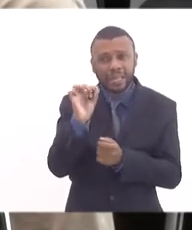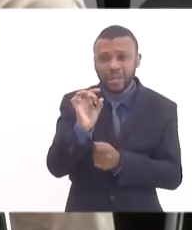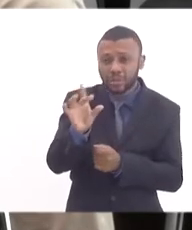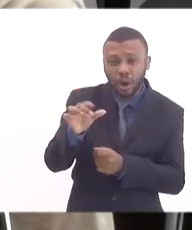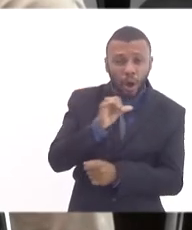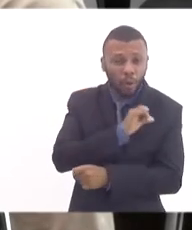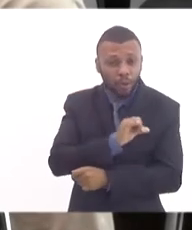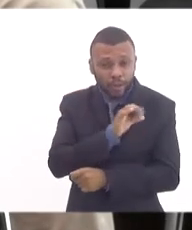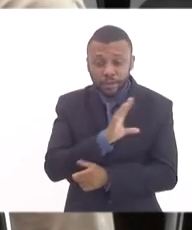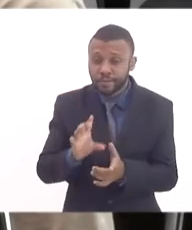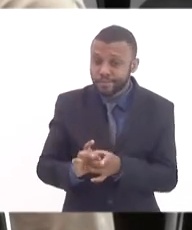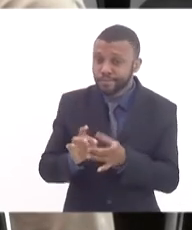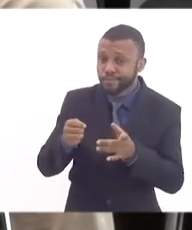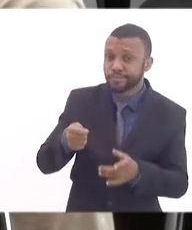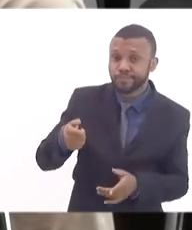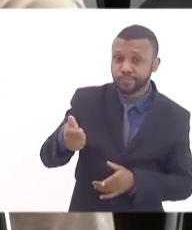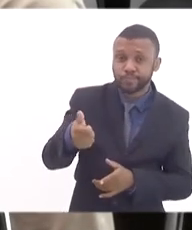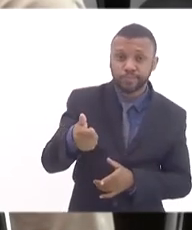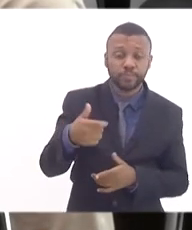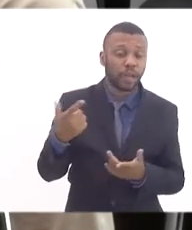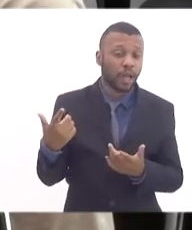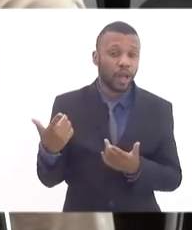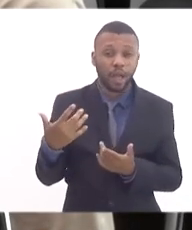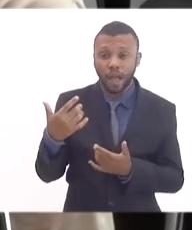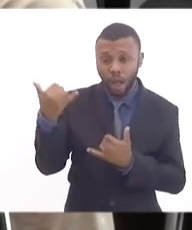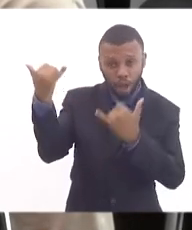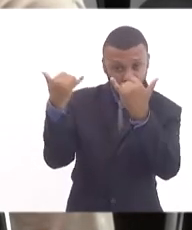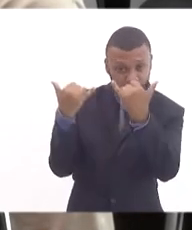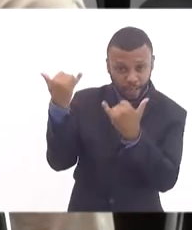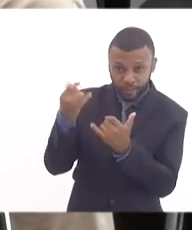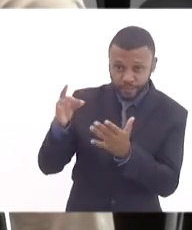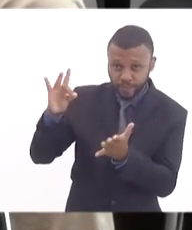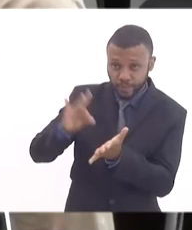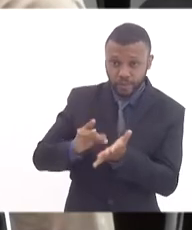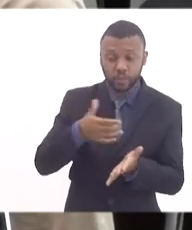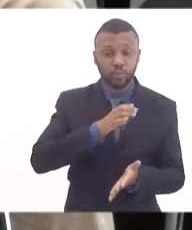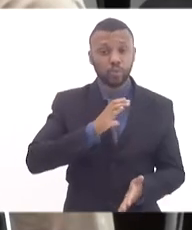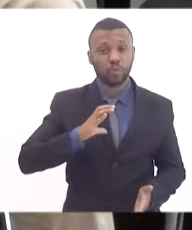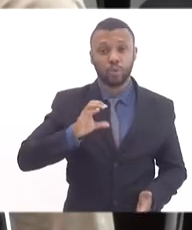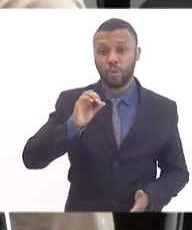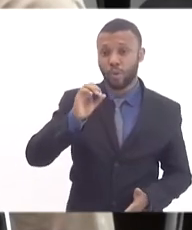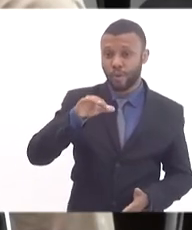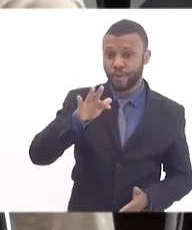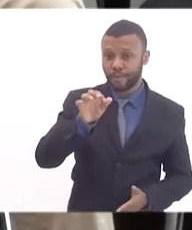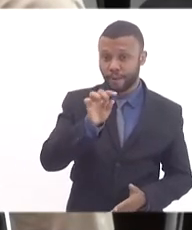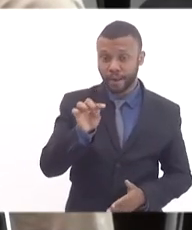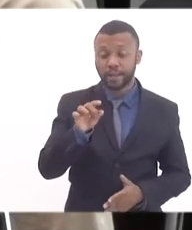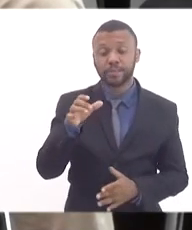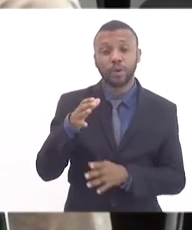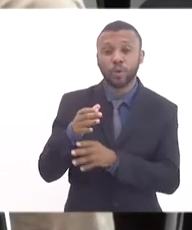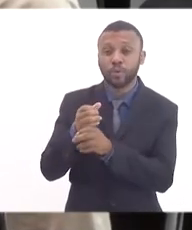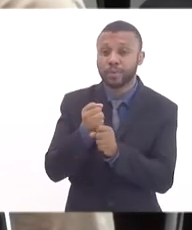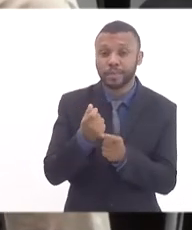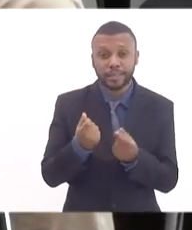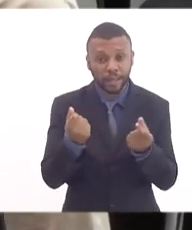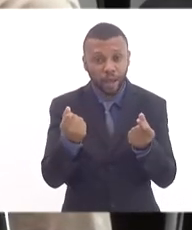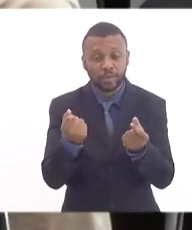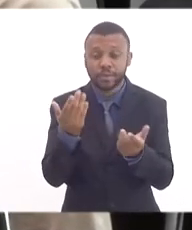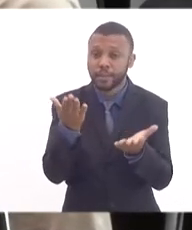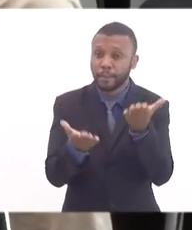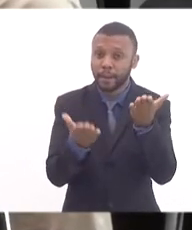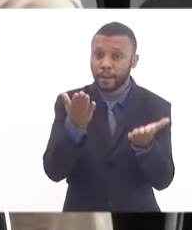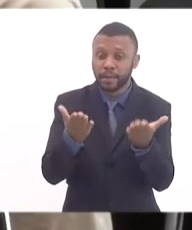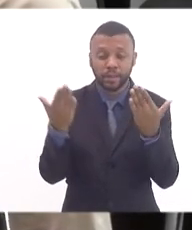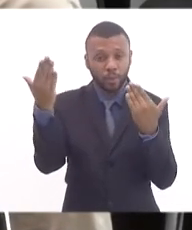tanto é assim que pelos lados dela tá com faz dados oficiais do confaz o saldo da balança comercial interestadual de